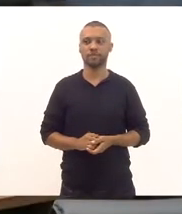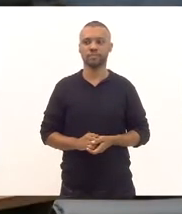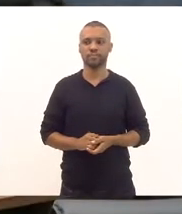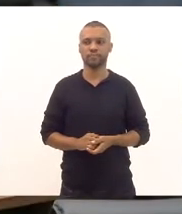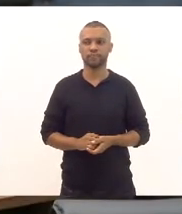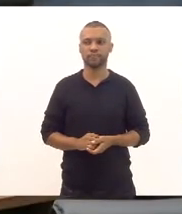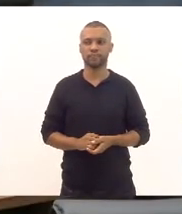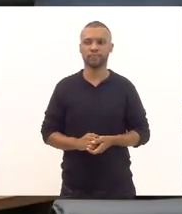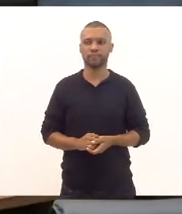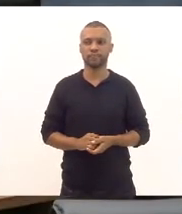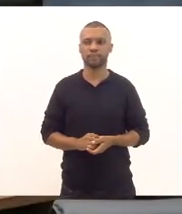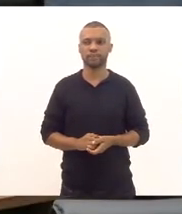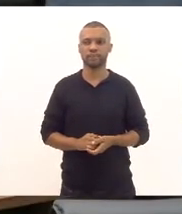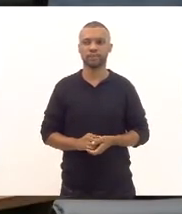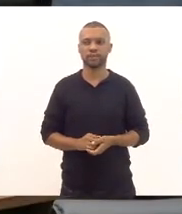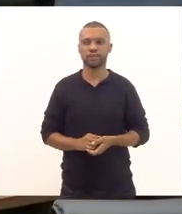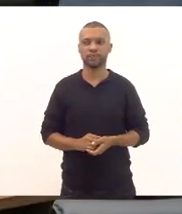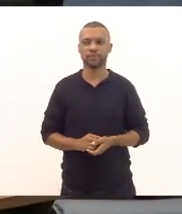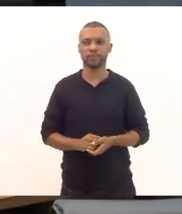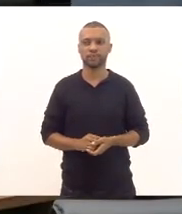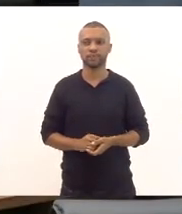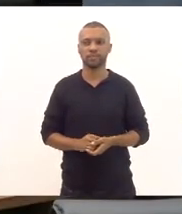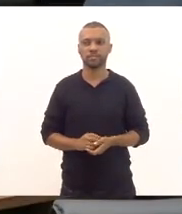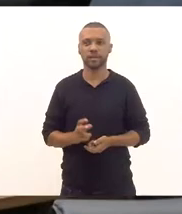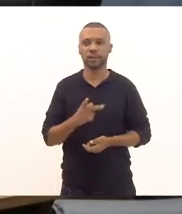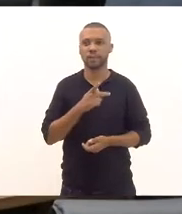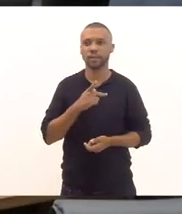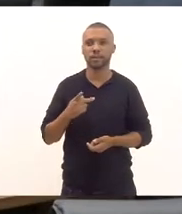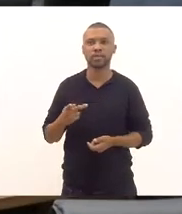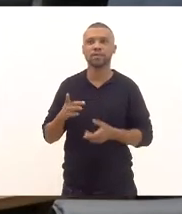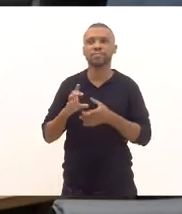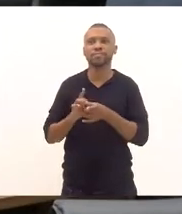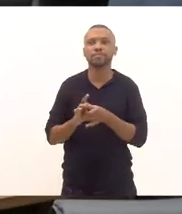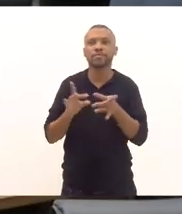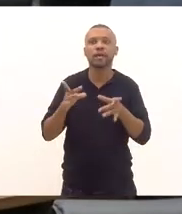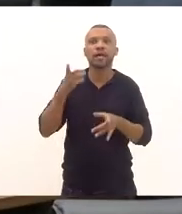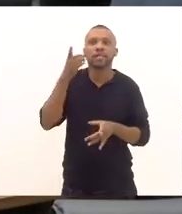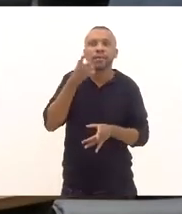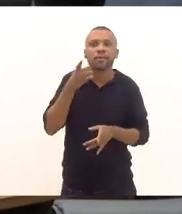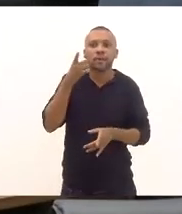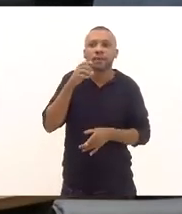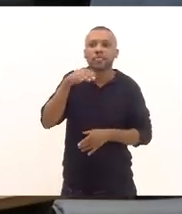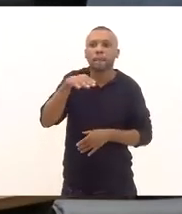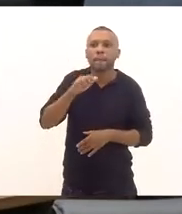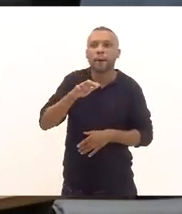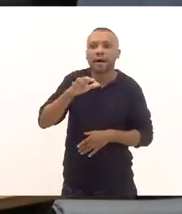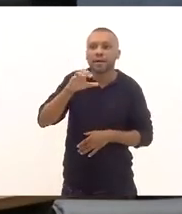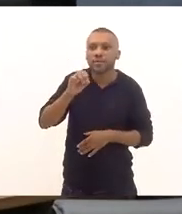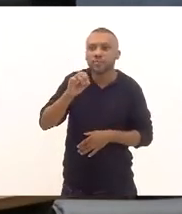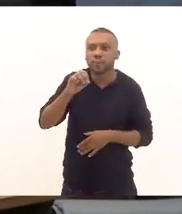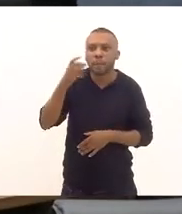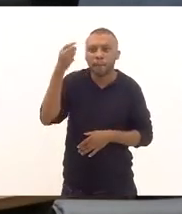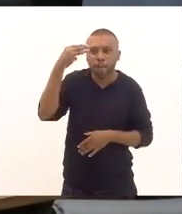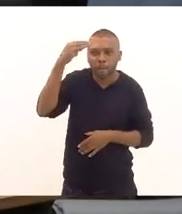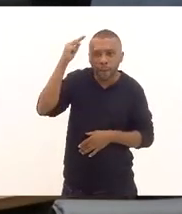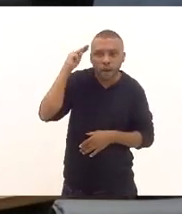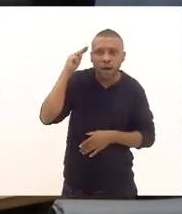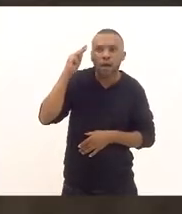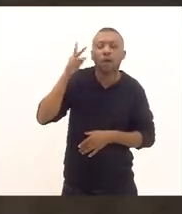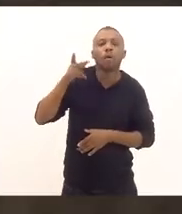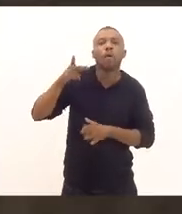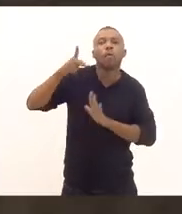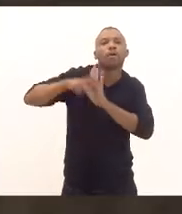o presidente presidência designa Deputado Márcio Pacheco o mesmo projeto